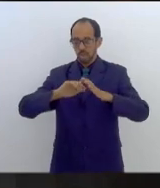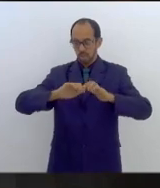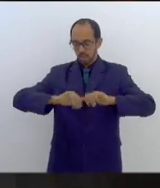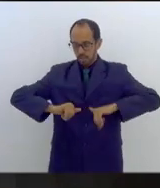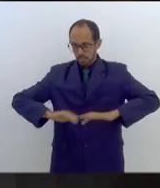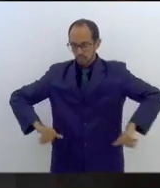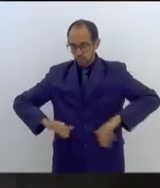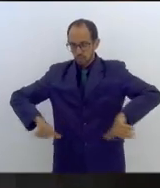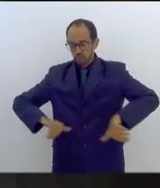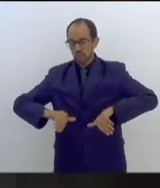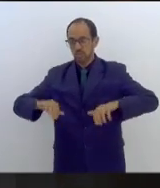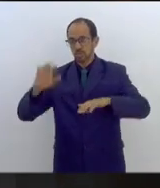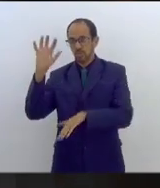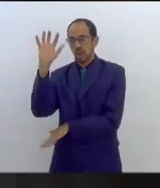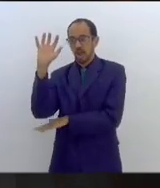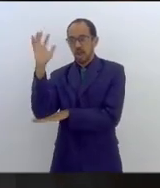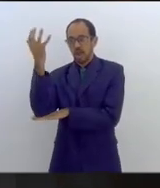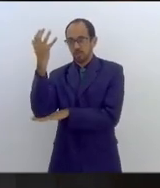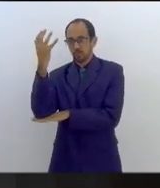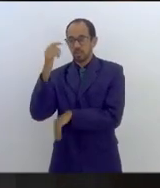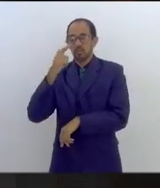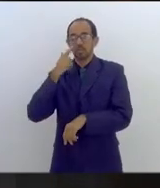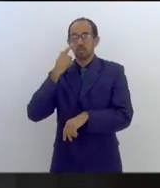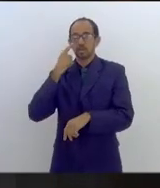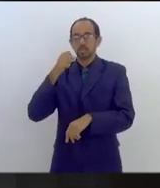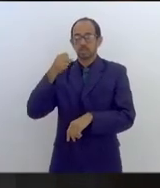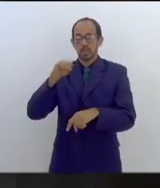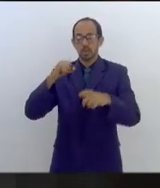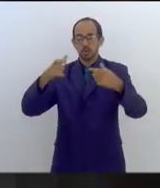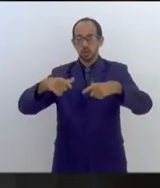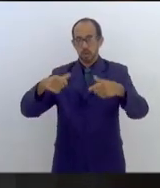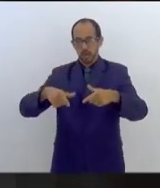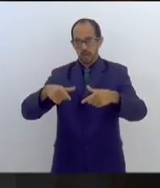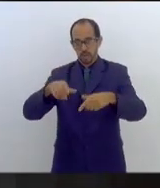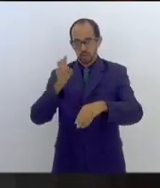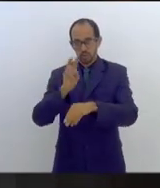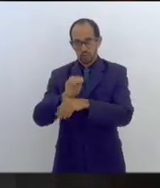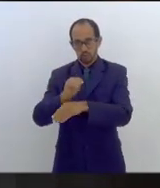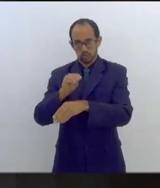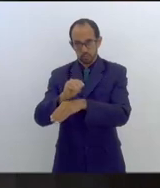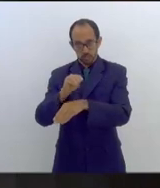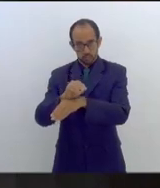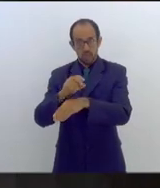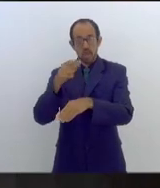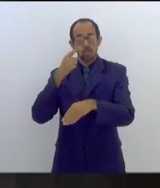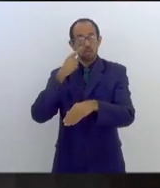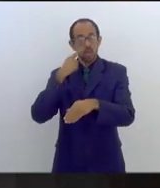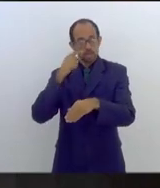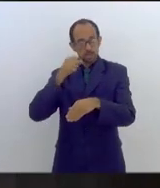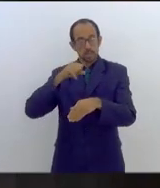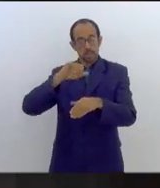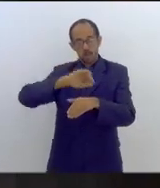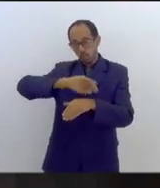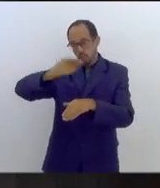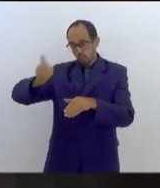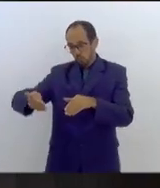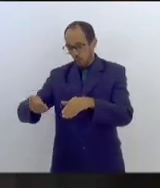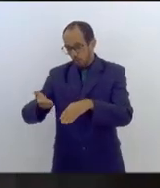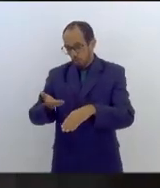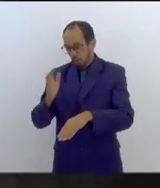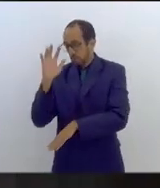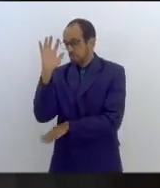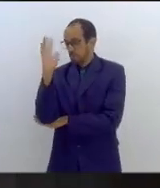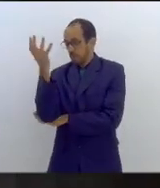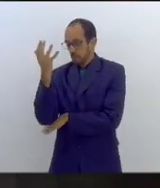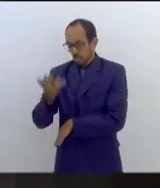vê se tem gado em unidade de conservação, vê se tem forno de carvão clandestino enfiado por aqui, vê se tem